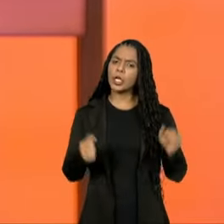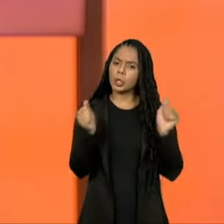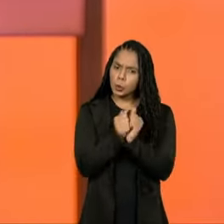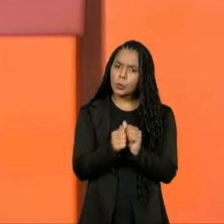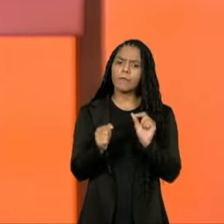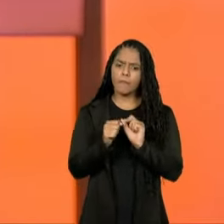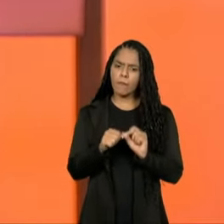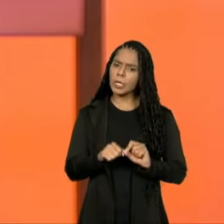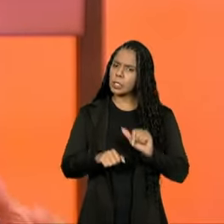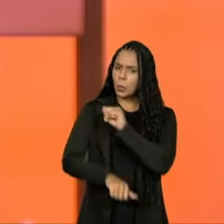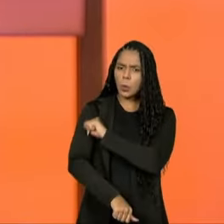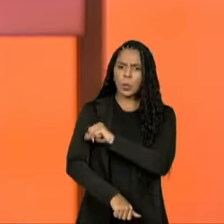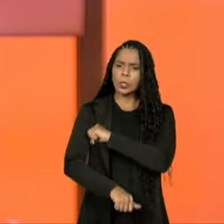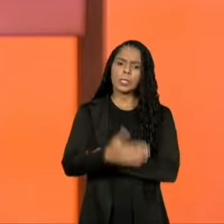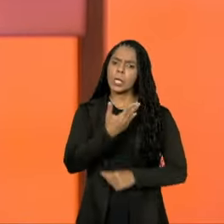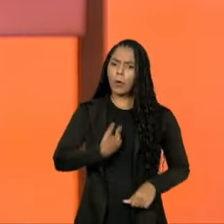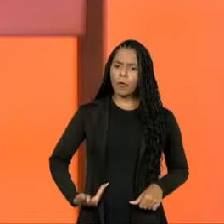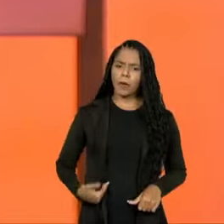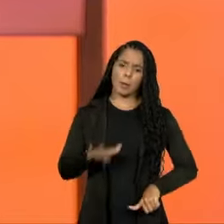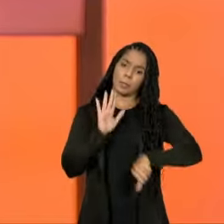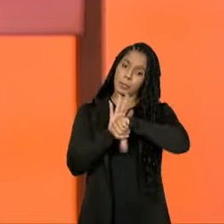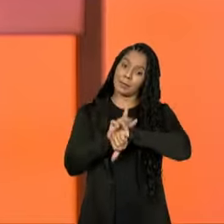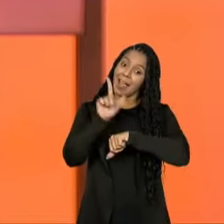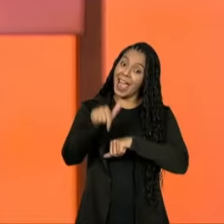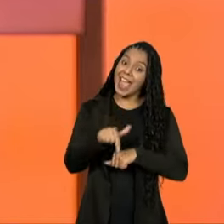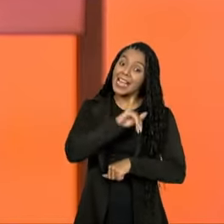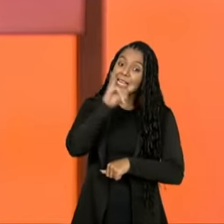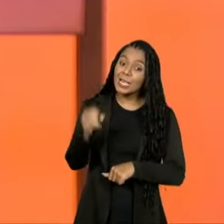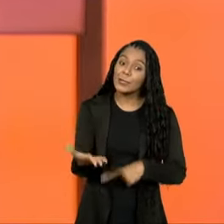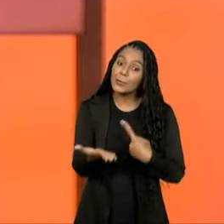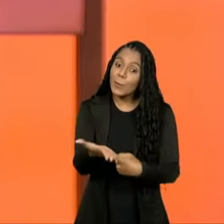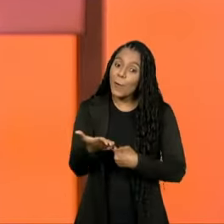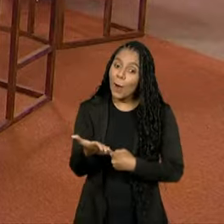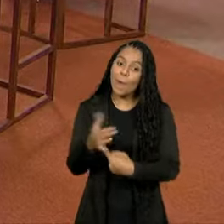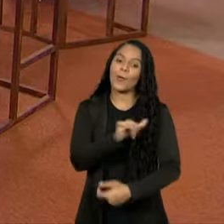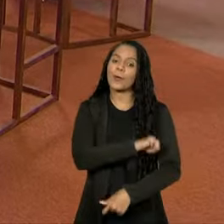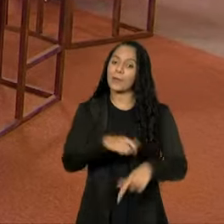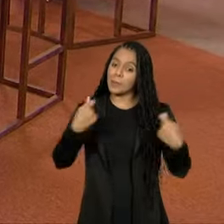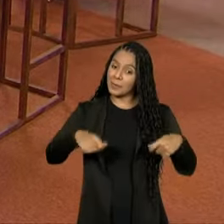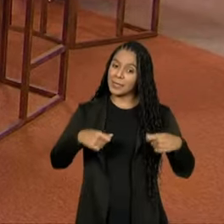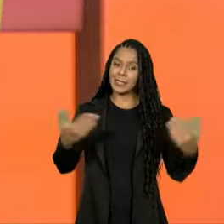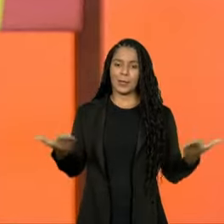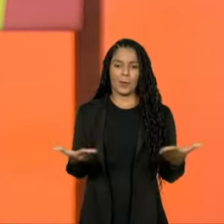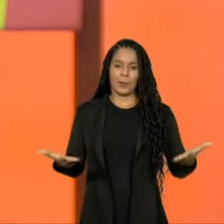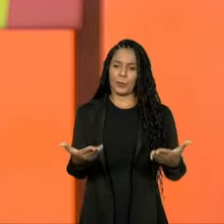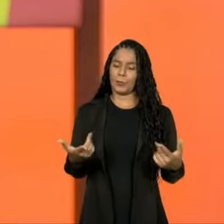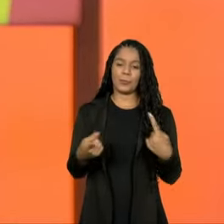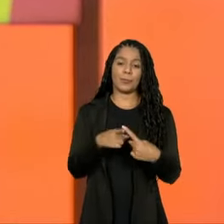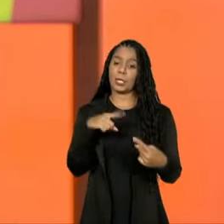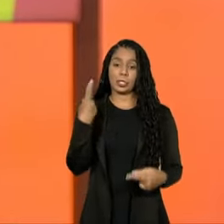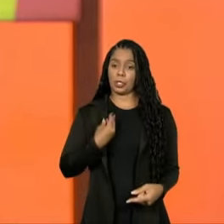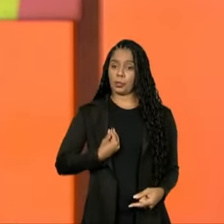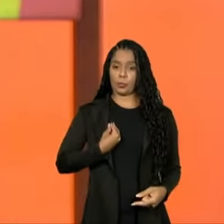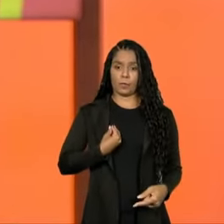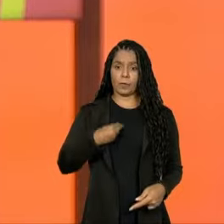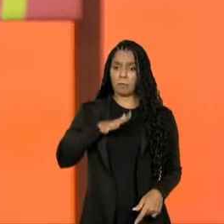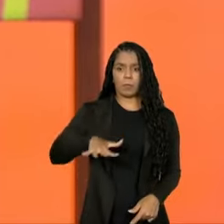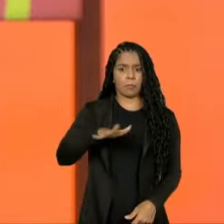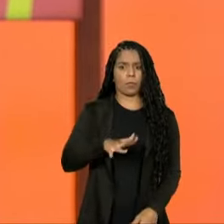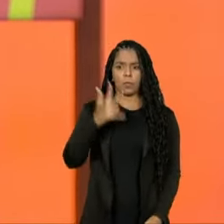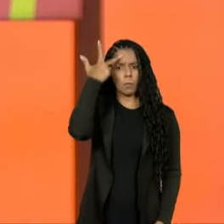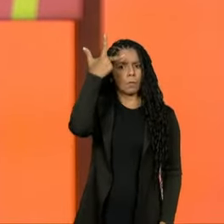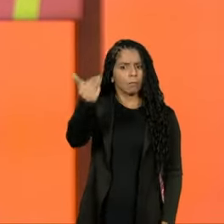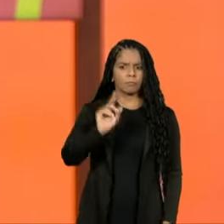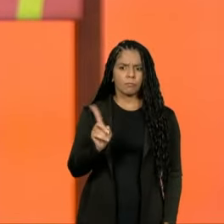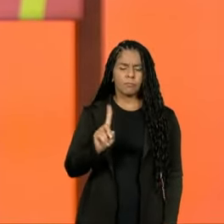fazer o Rio não ser governado pelo crime? Este é o pacto que o Rio precisa hoje. É lógico. Porque o pacto. Não vivemos uma situação de normalidade.